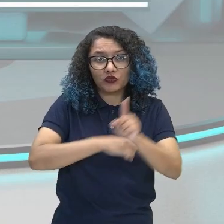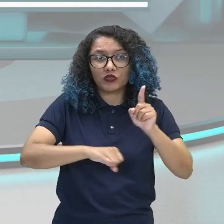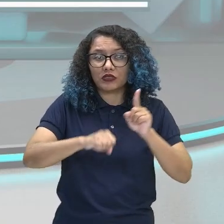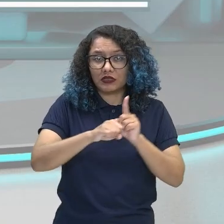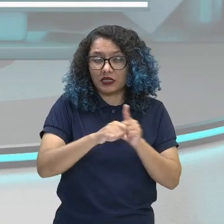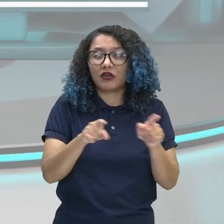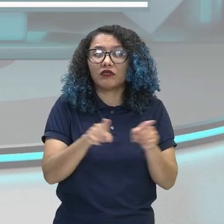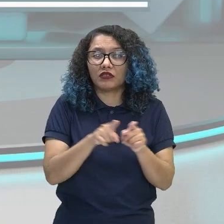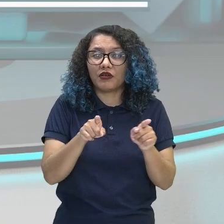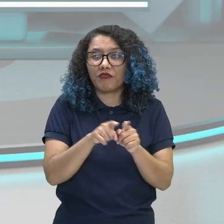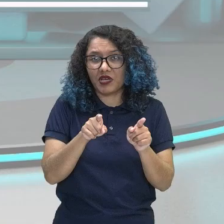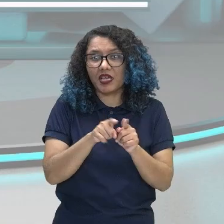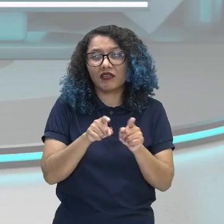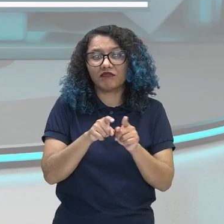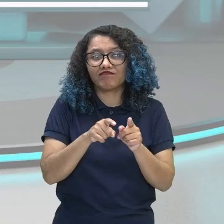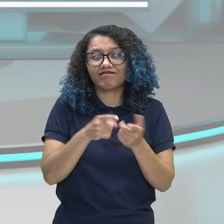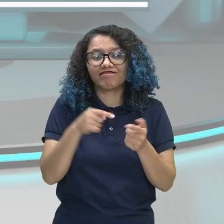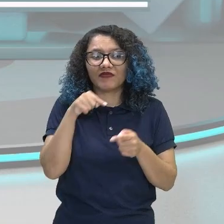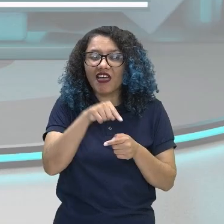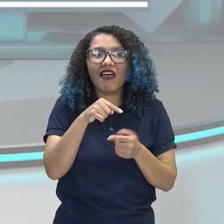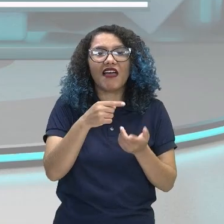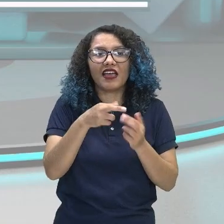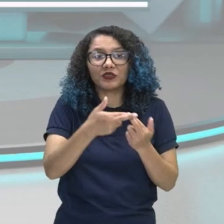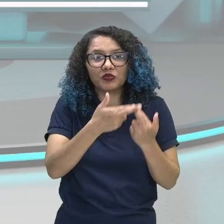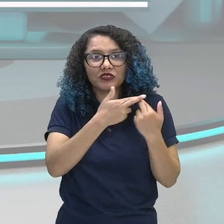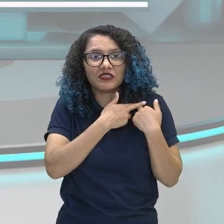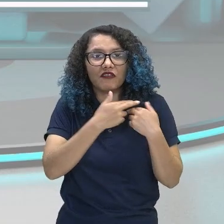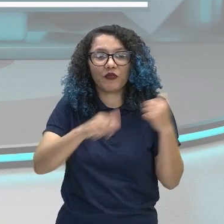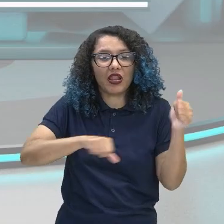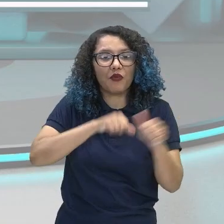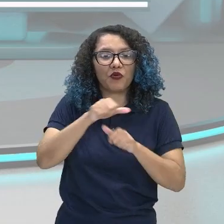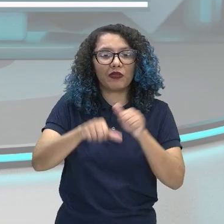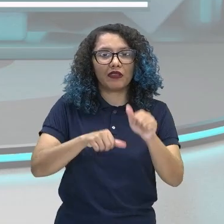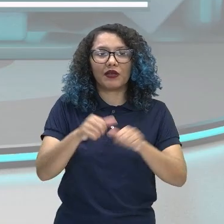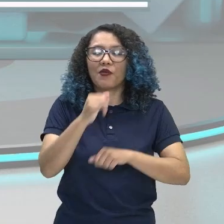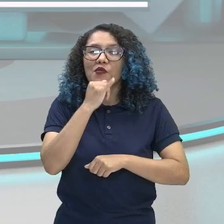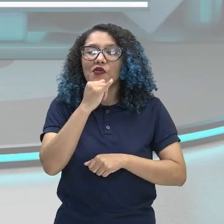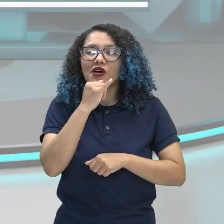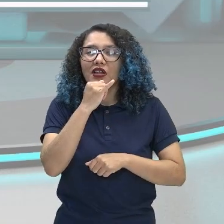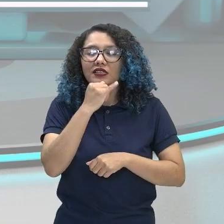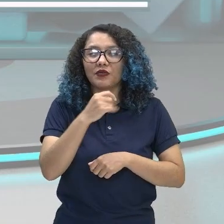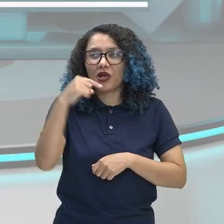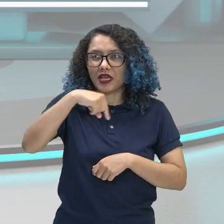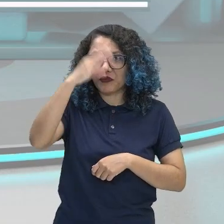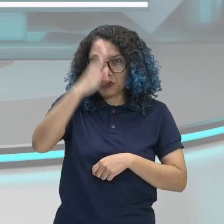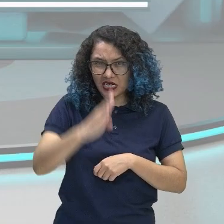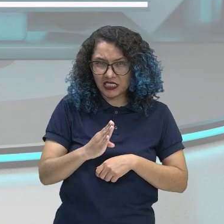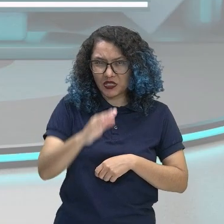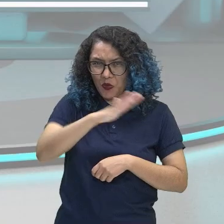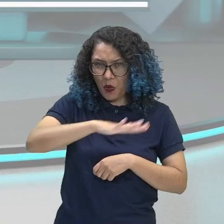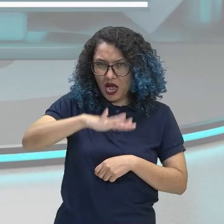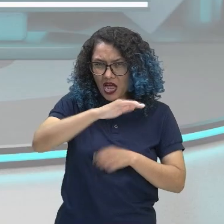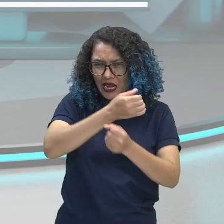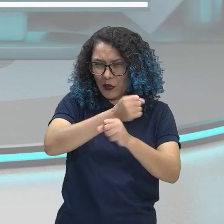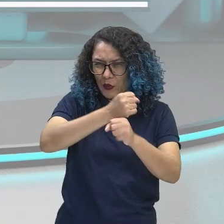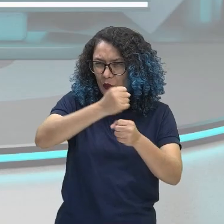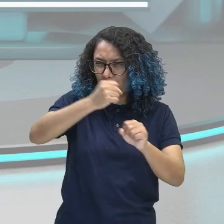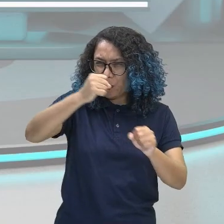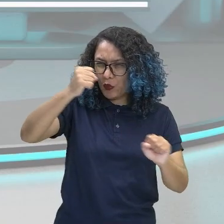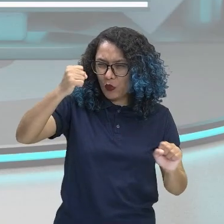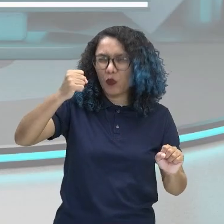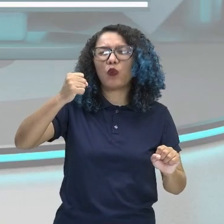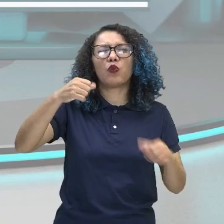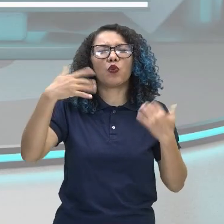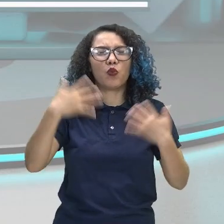essa variação ocorra. Então, aqui no Brasil, por exemplo, o nosso Brasil é bastante extenso, muito grande,